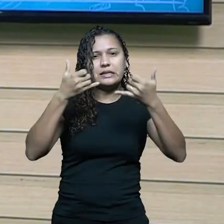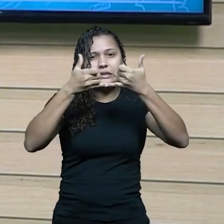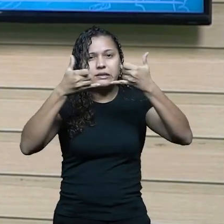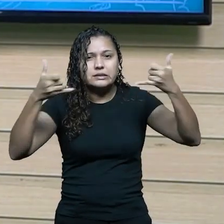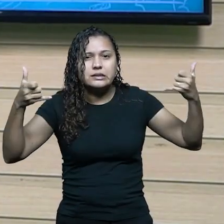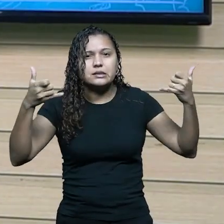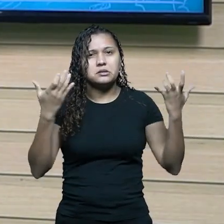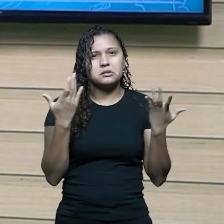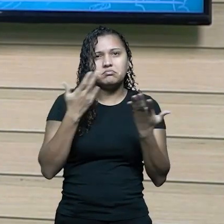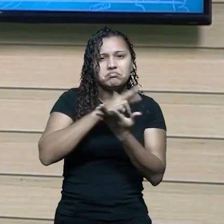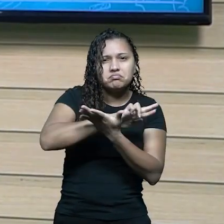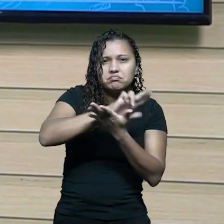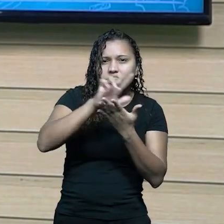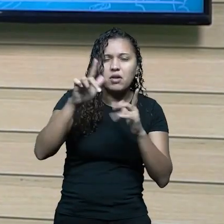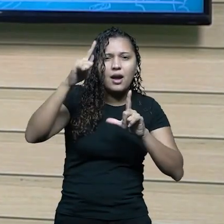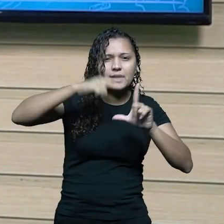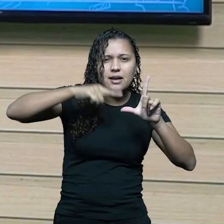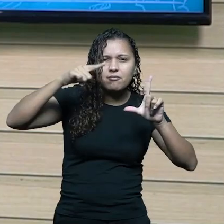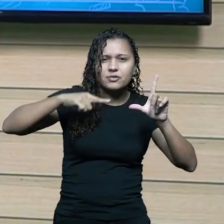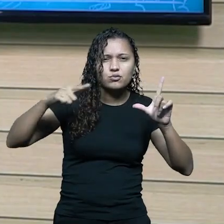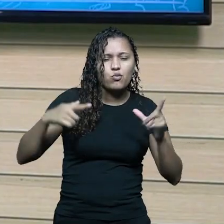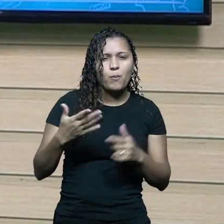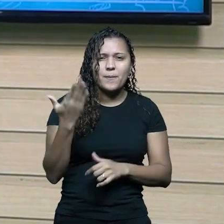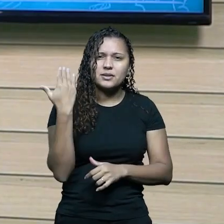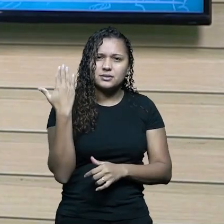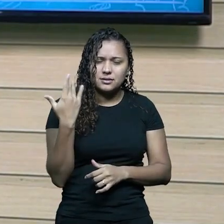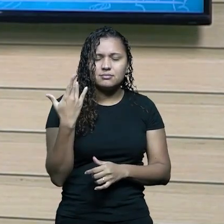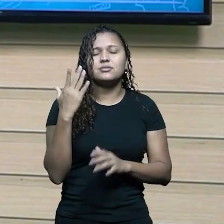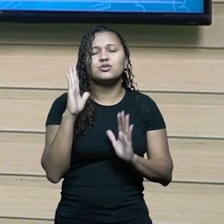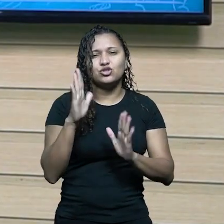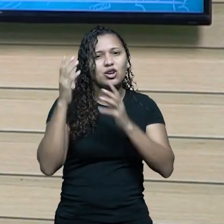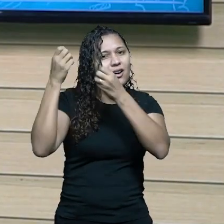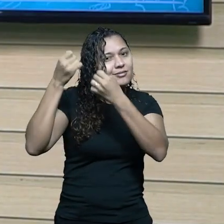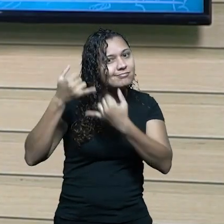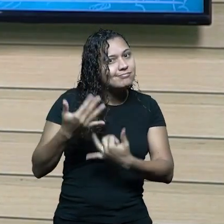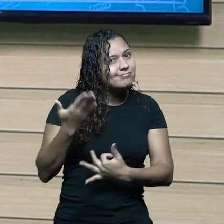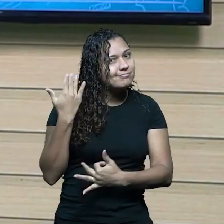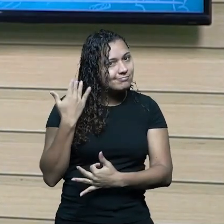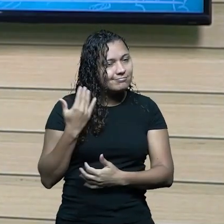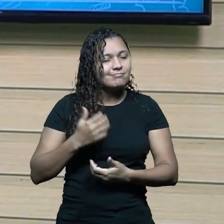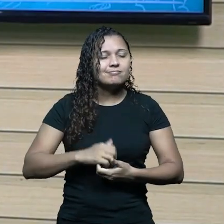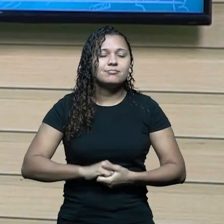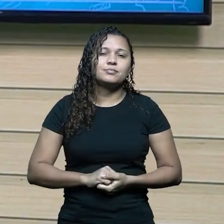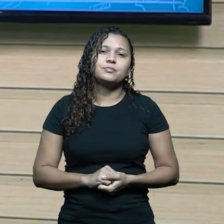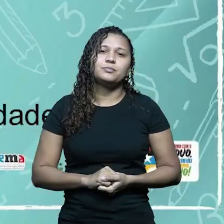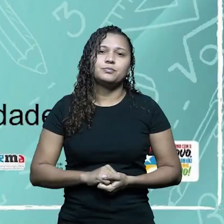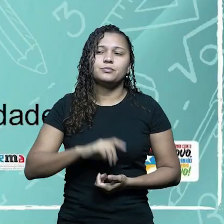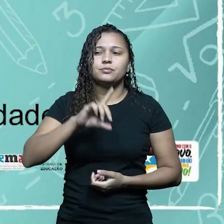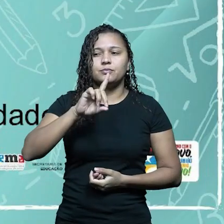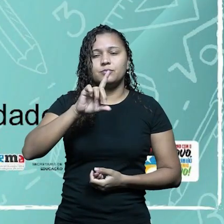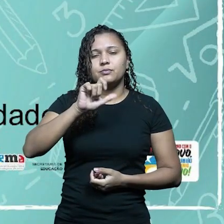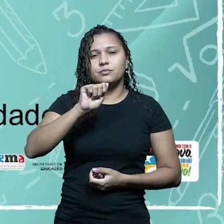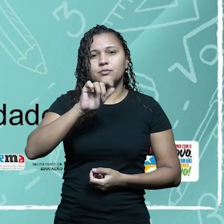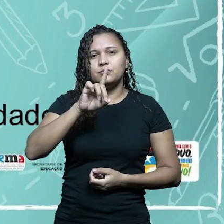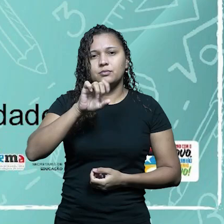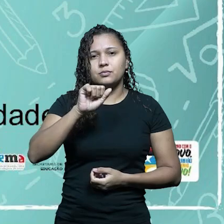vimos, linhas, representações gráficas que já foi visto aqui, que já foi explicado nas aulas anteriores. Dados de